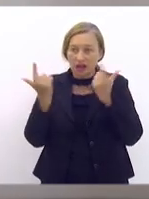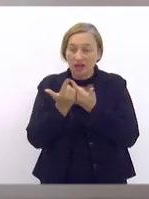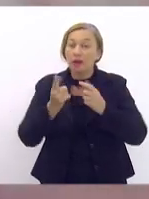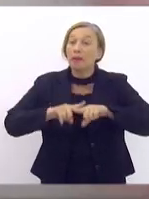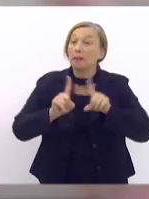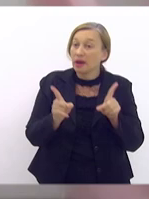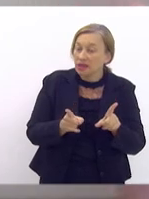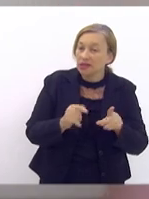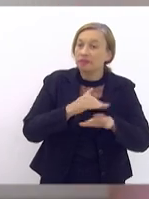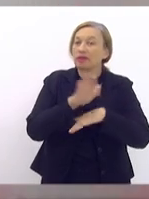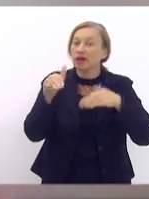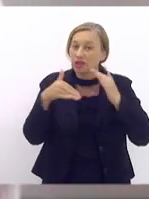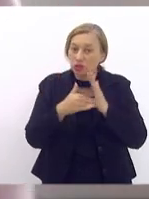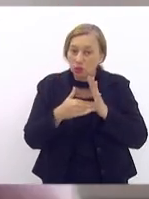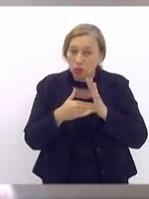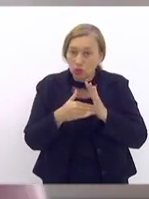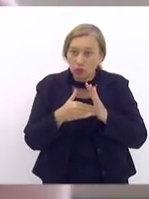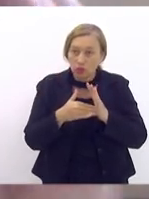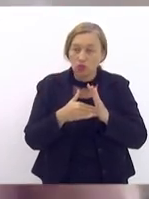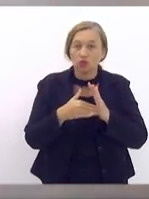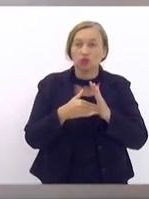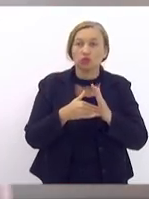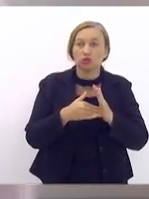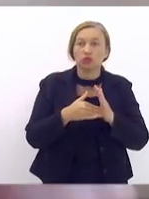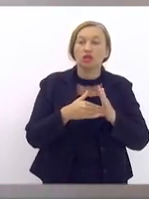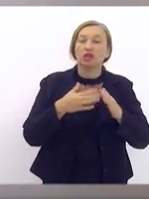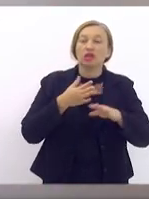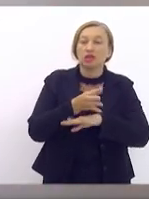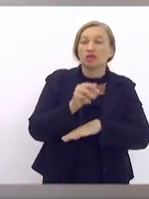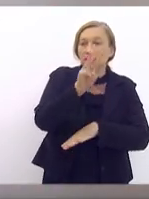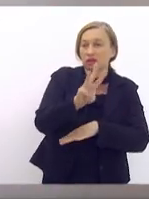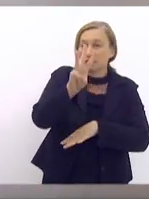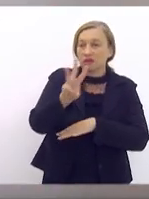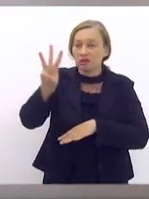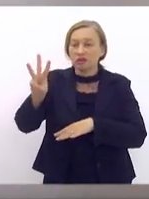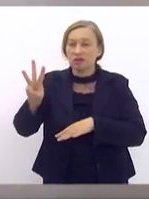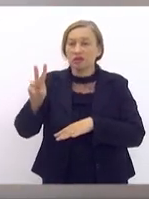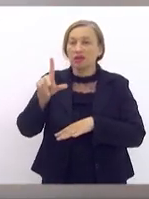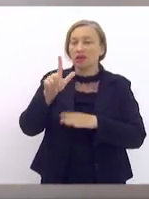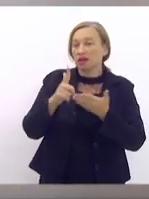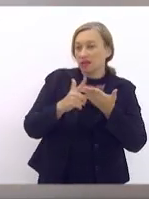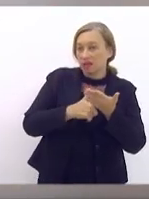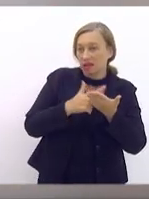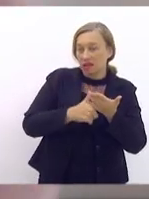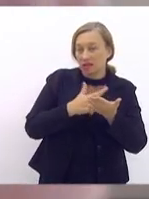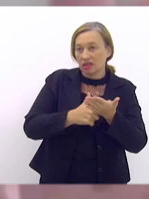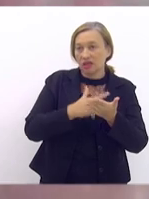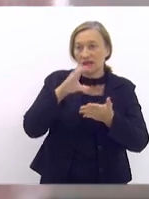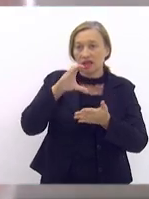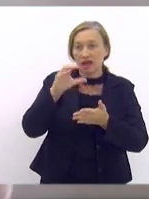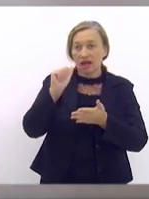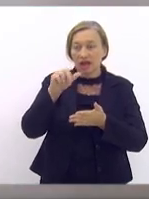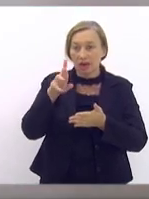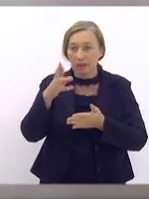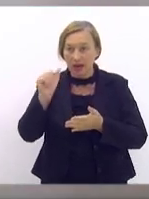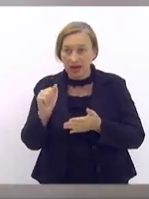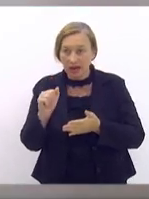qualquer modo, para todo o público, entrando no site da Livraria da Câmara, né? Então, é